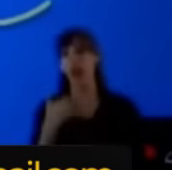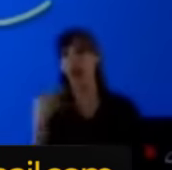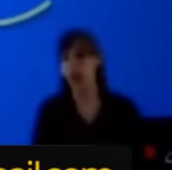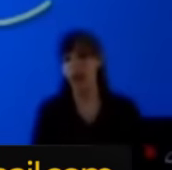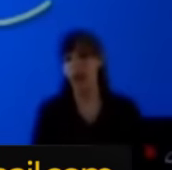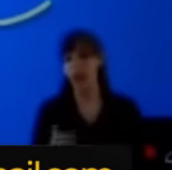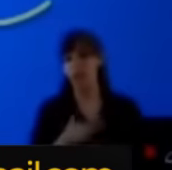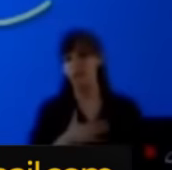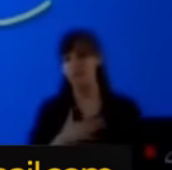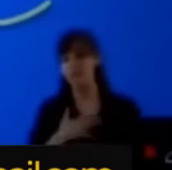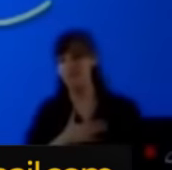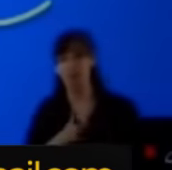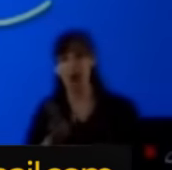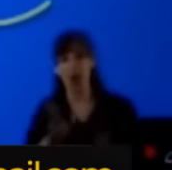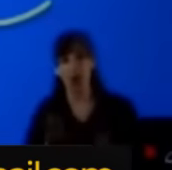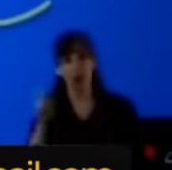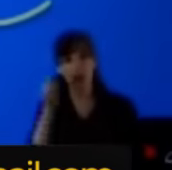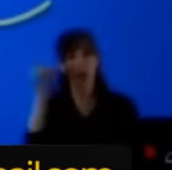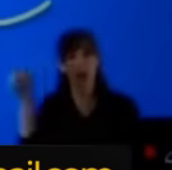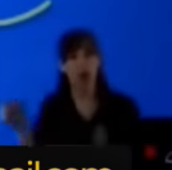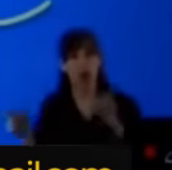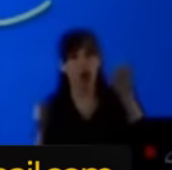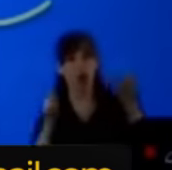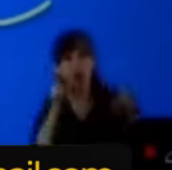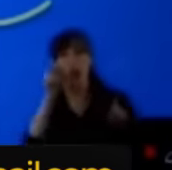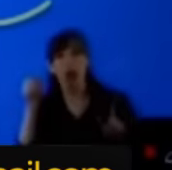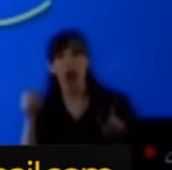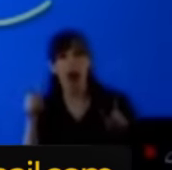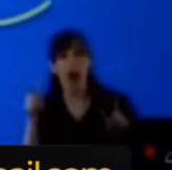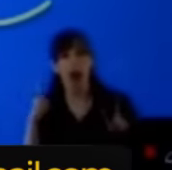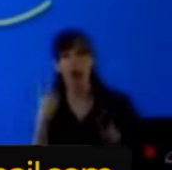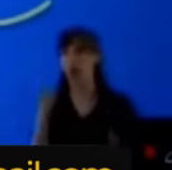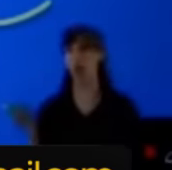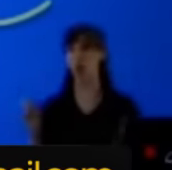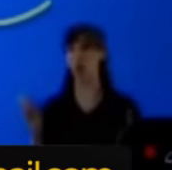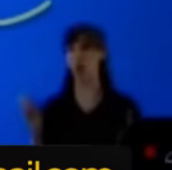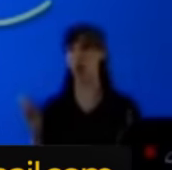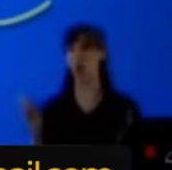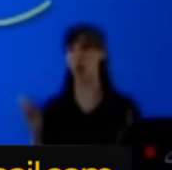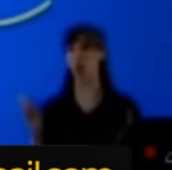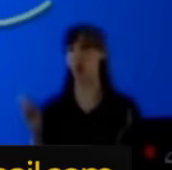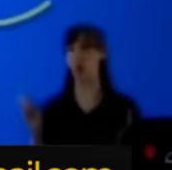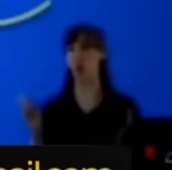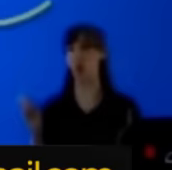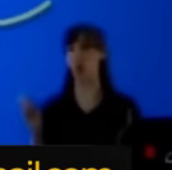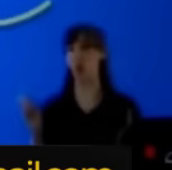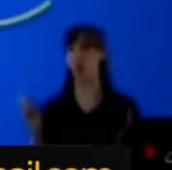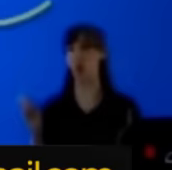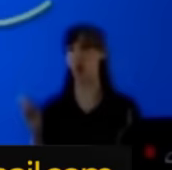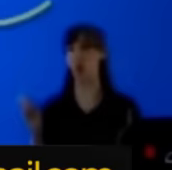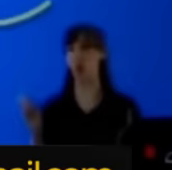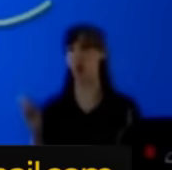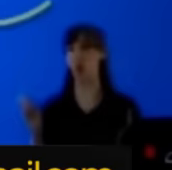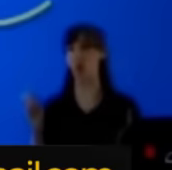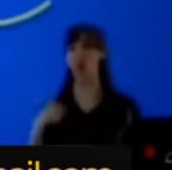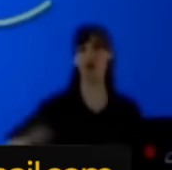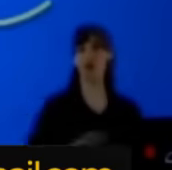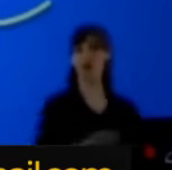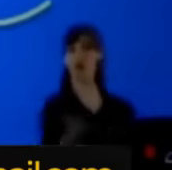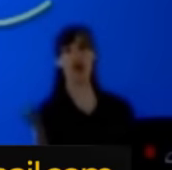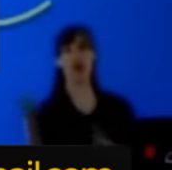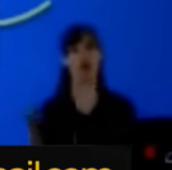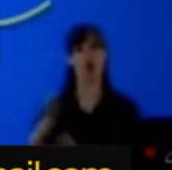Infelizmente, essas ideias nocivas se impregnaram na sociedade. Os neomarxistas